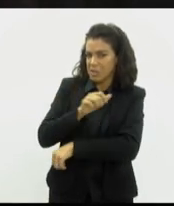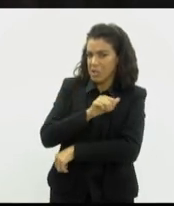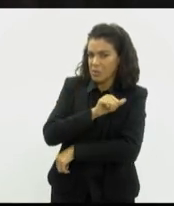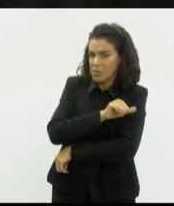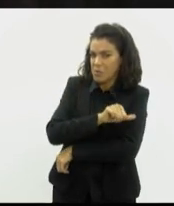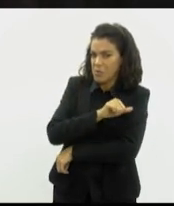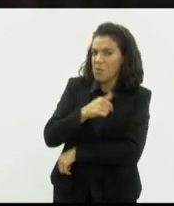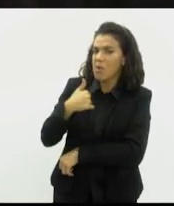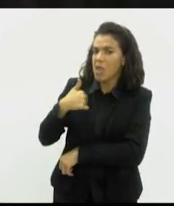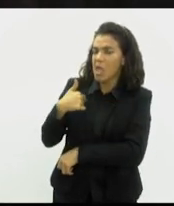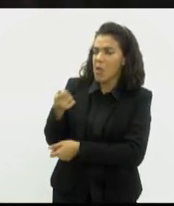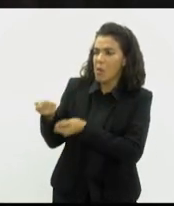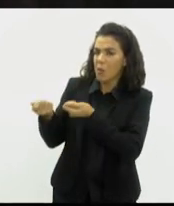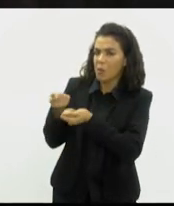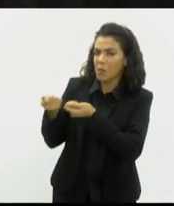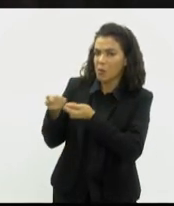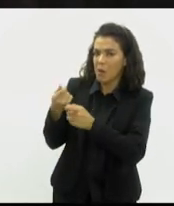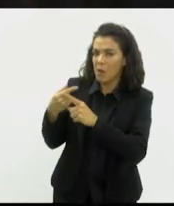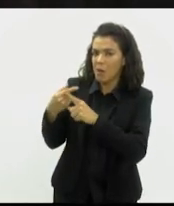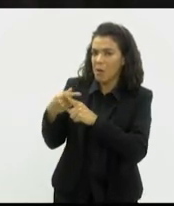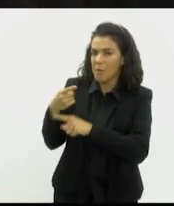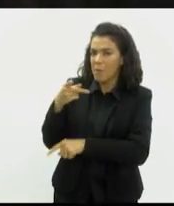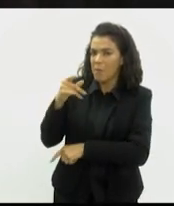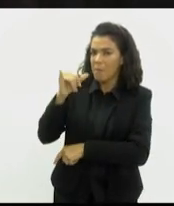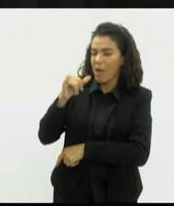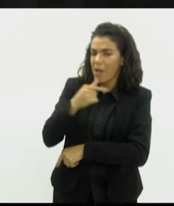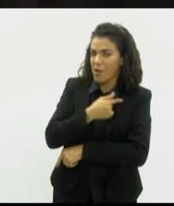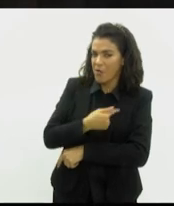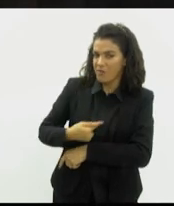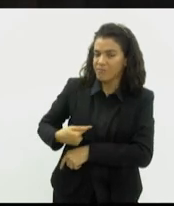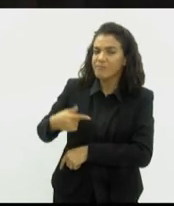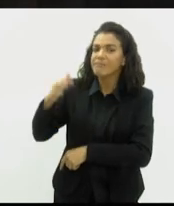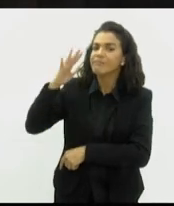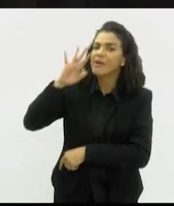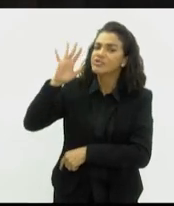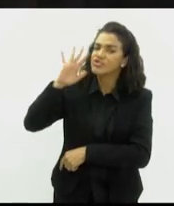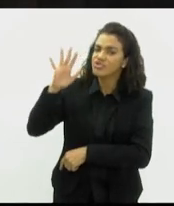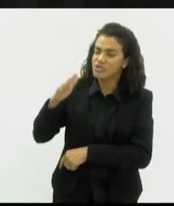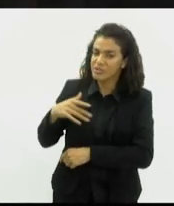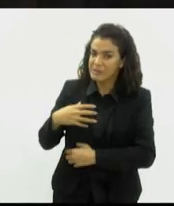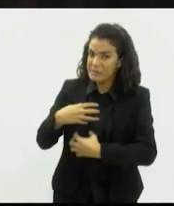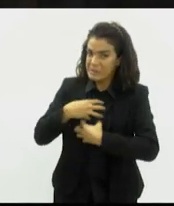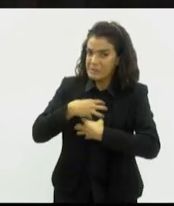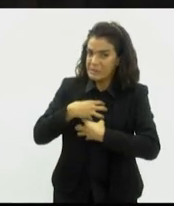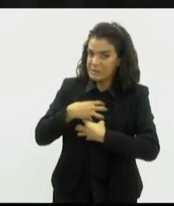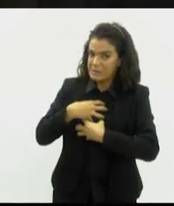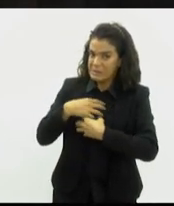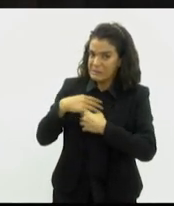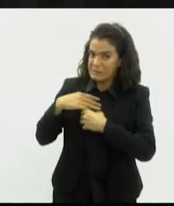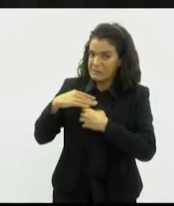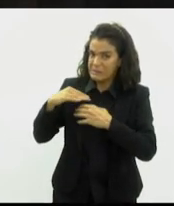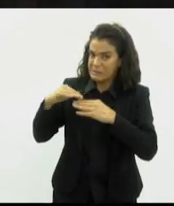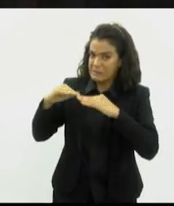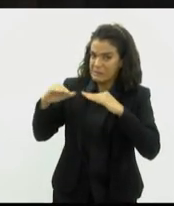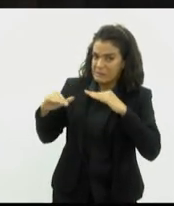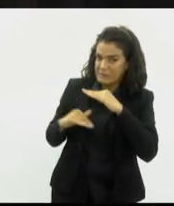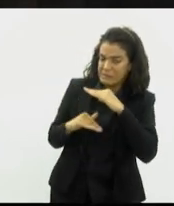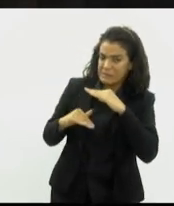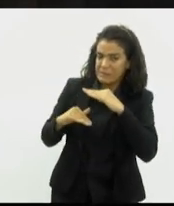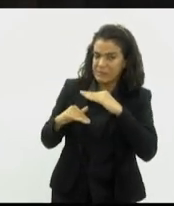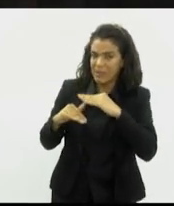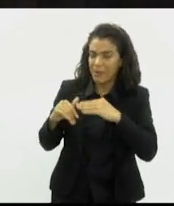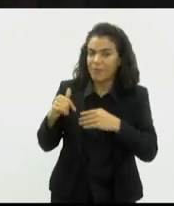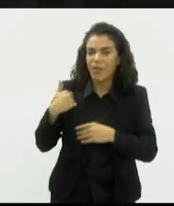eu comando, porque meu pai é o governador do estado. Imagine esse quadro, como é que essa mulher está se sentindo? Aliás, eu acho que ela foi